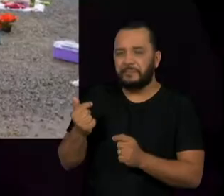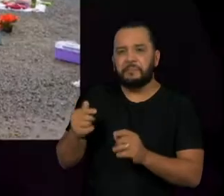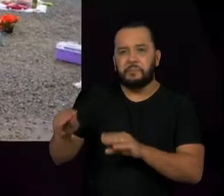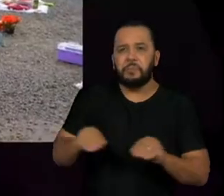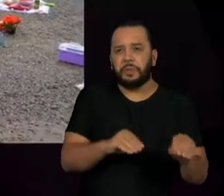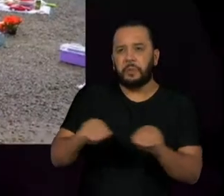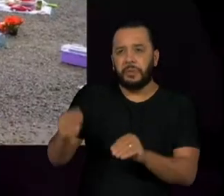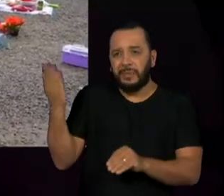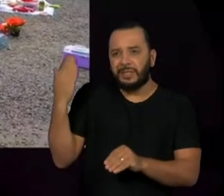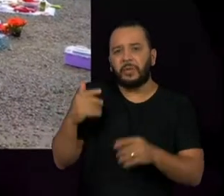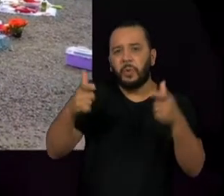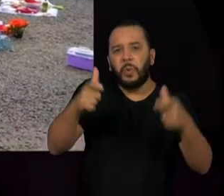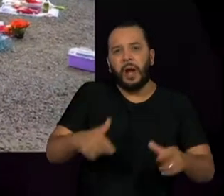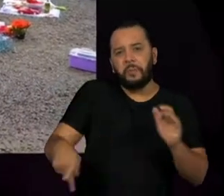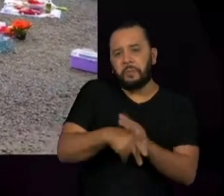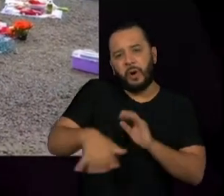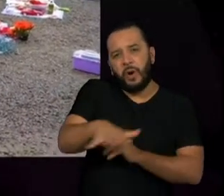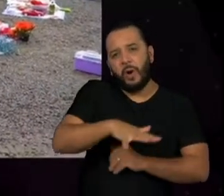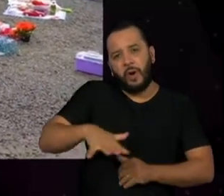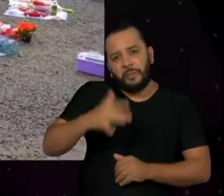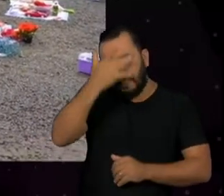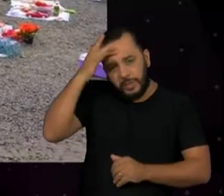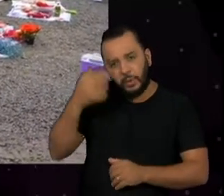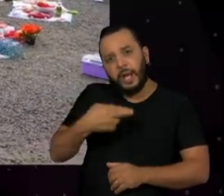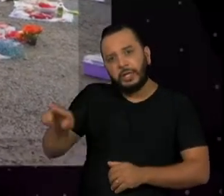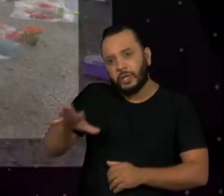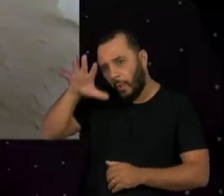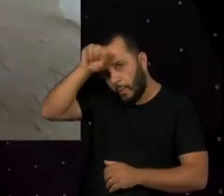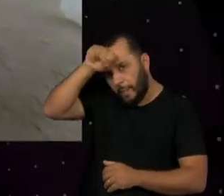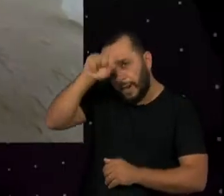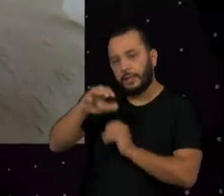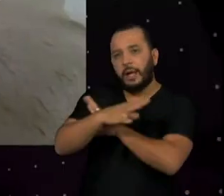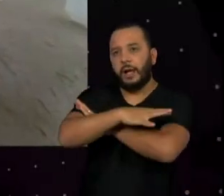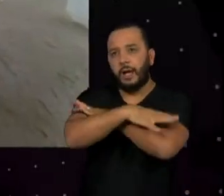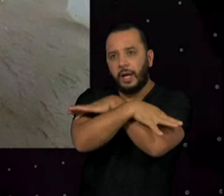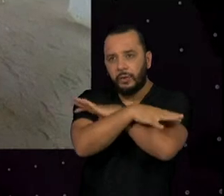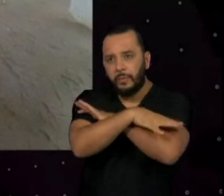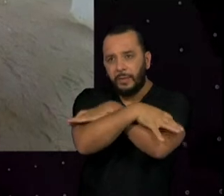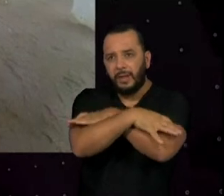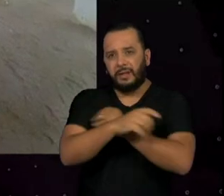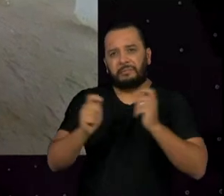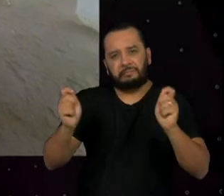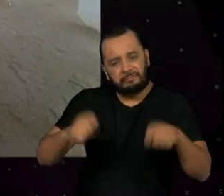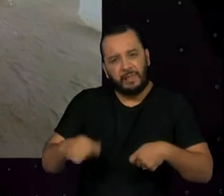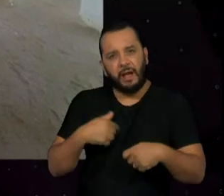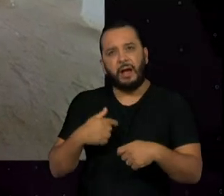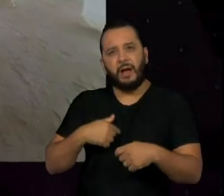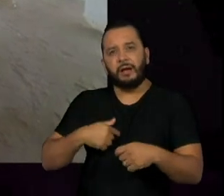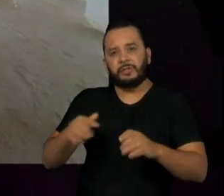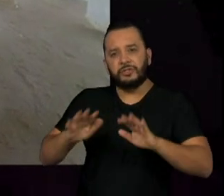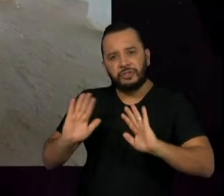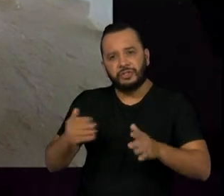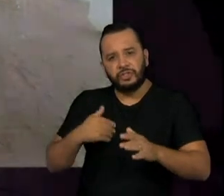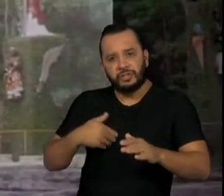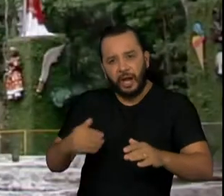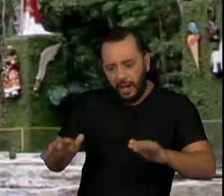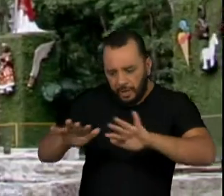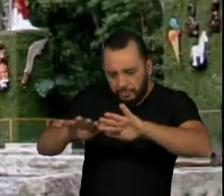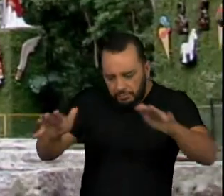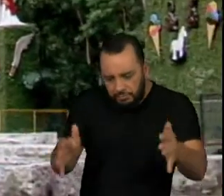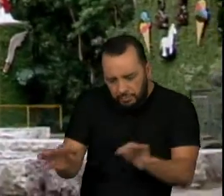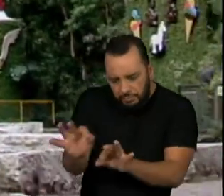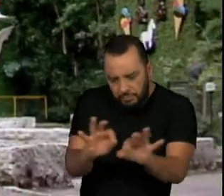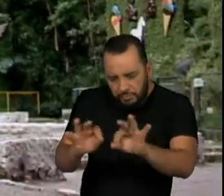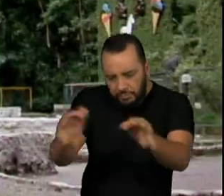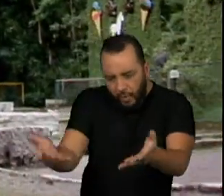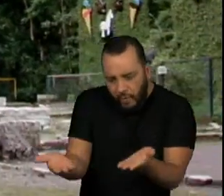espaço onde o irmão umbandista, candomblecista, pudesse realizar seus trabalhos sem ser incomodado.